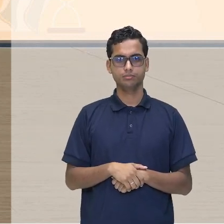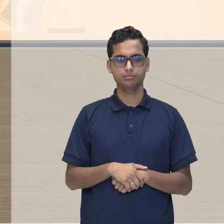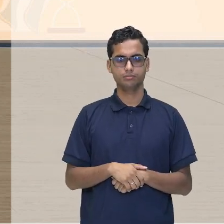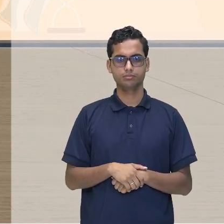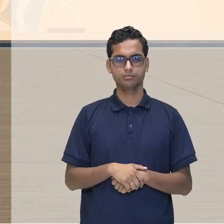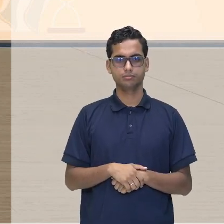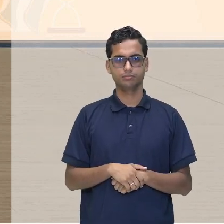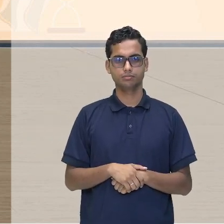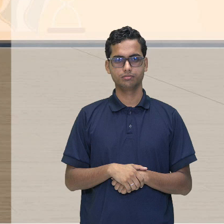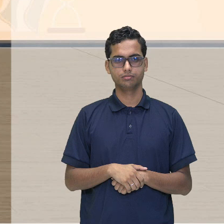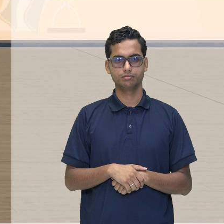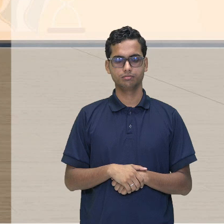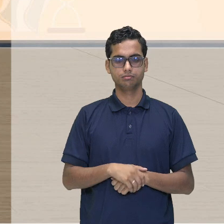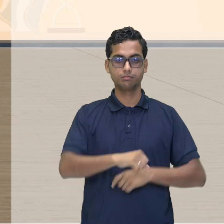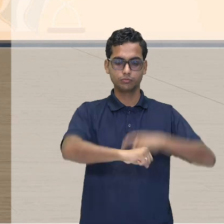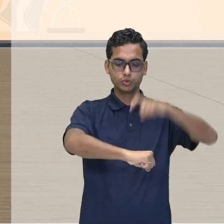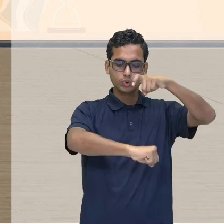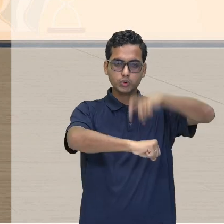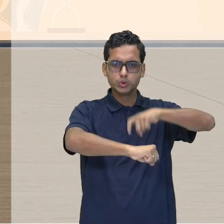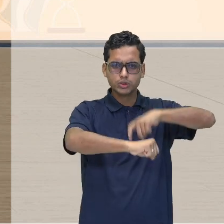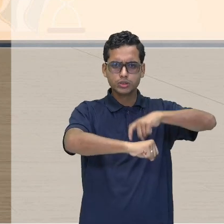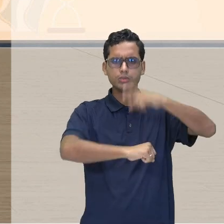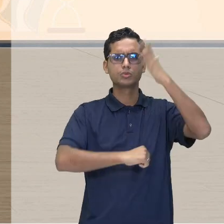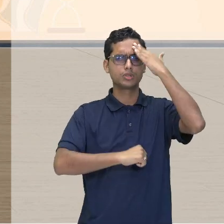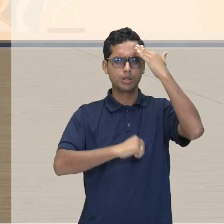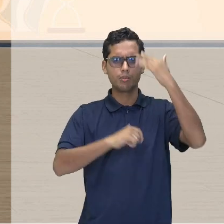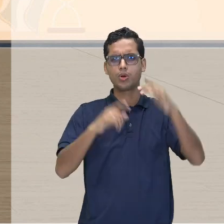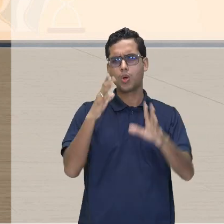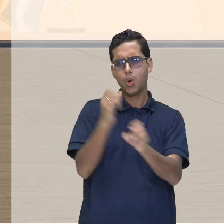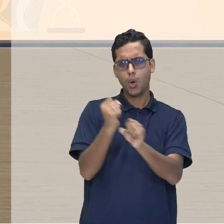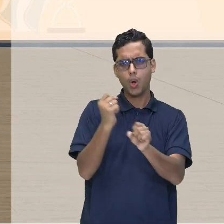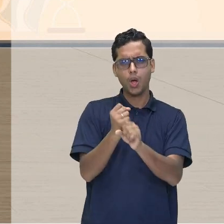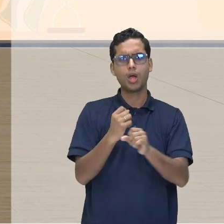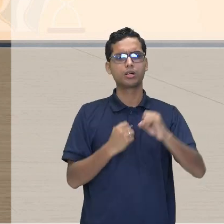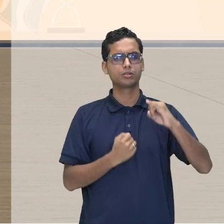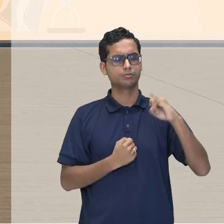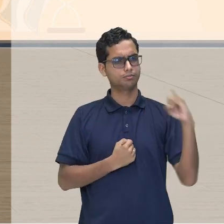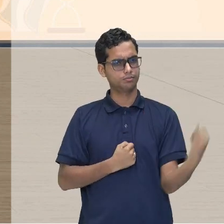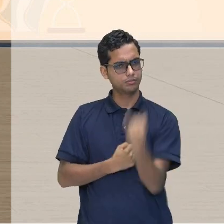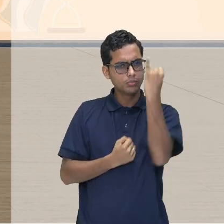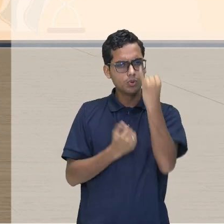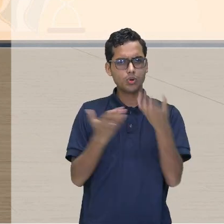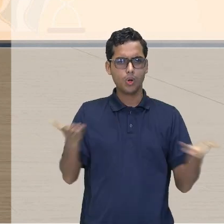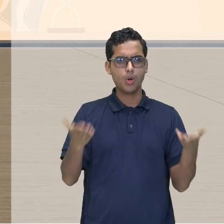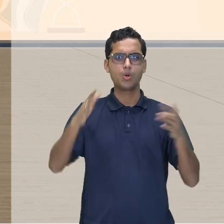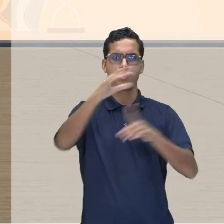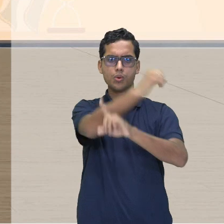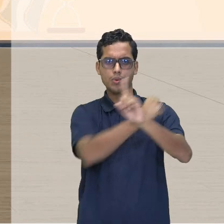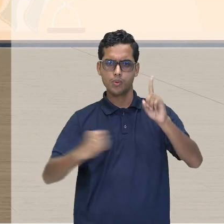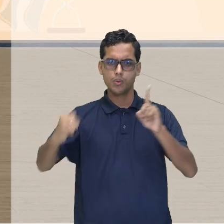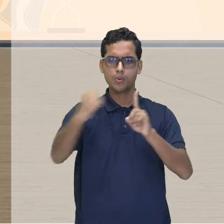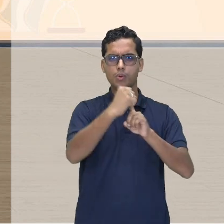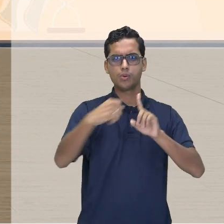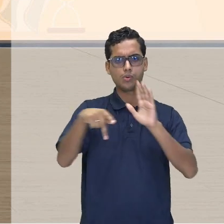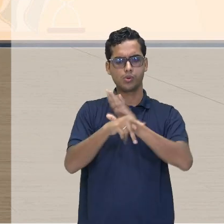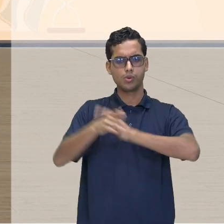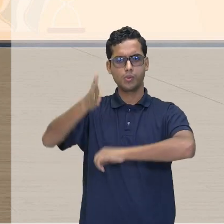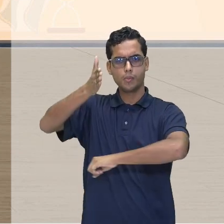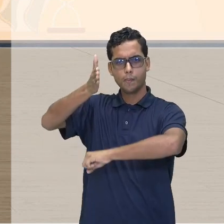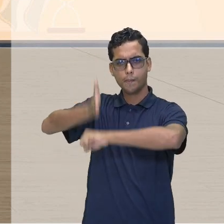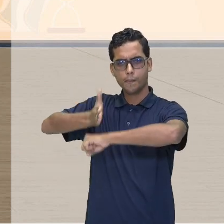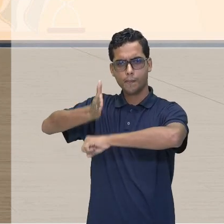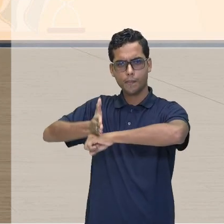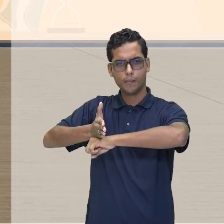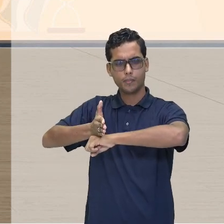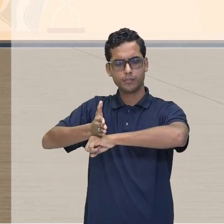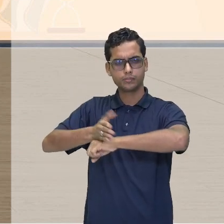do tempo é importantíssima, principalmente na nossa atual sociedade, da chamada sociedade moderna, né? Quando